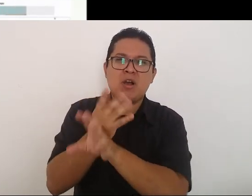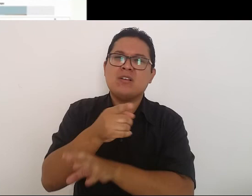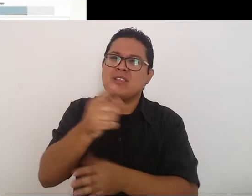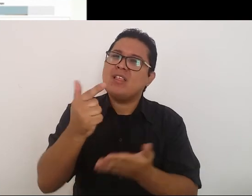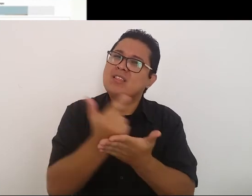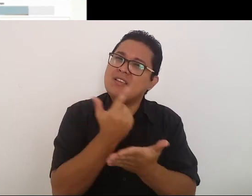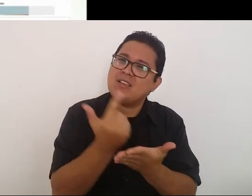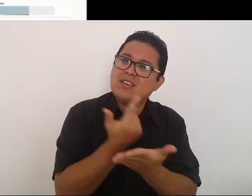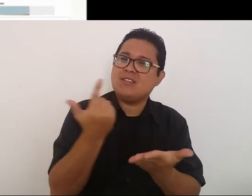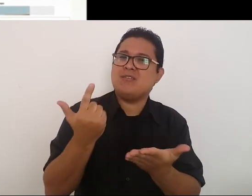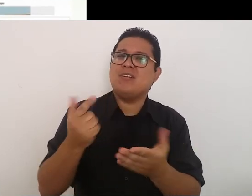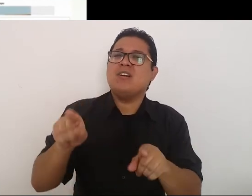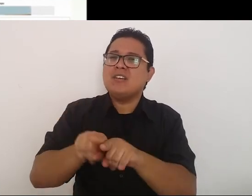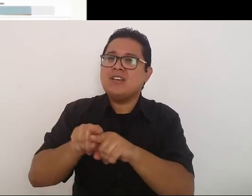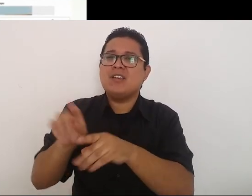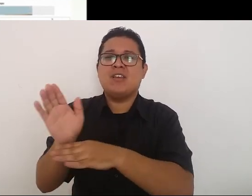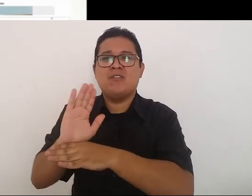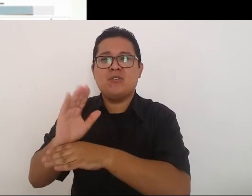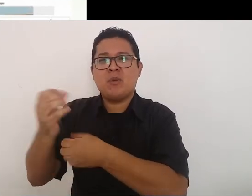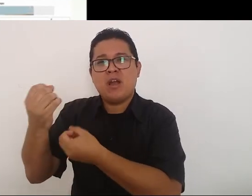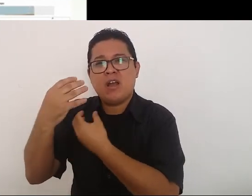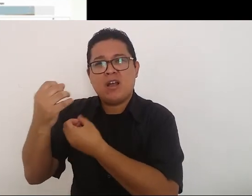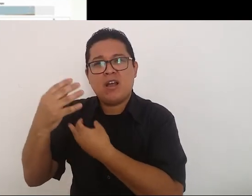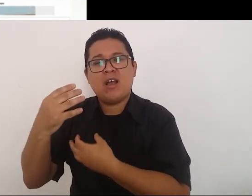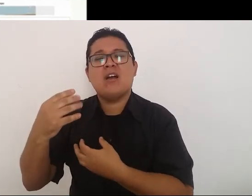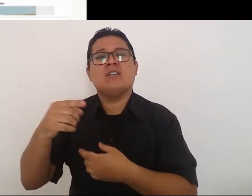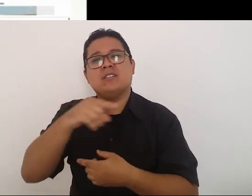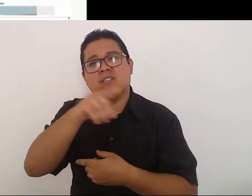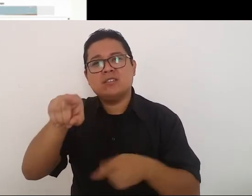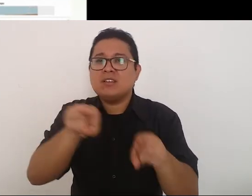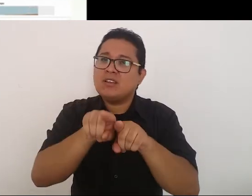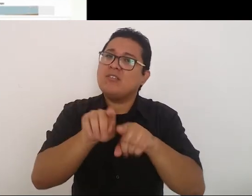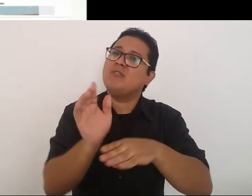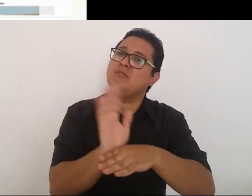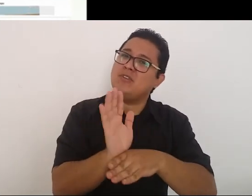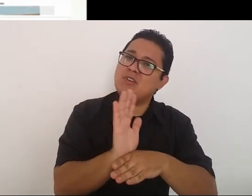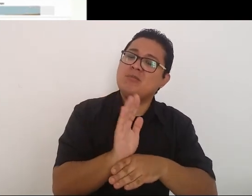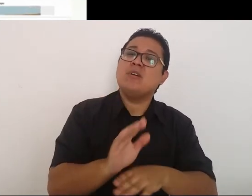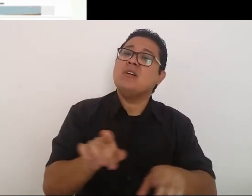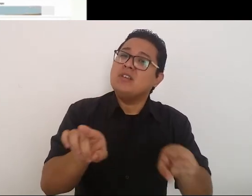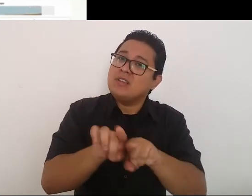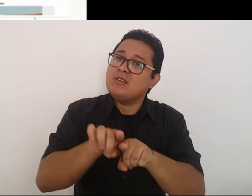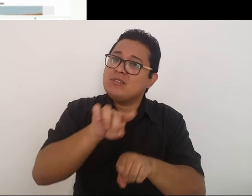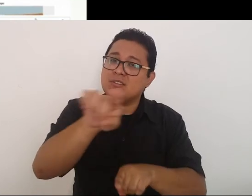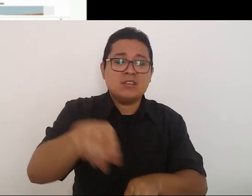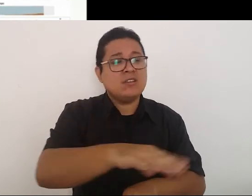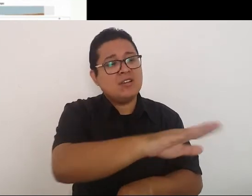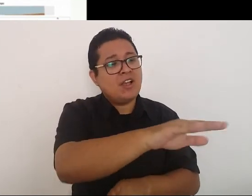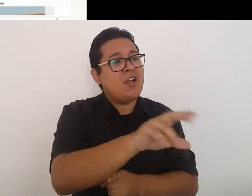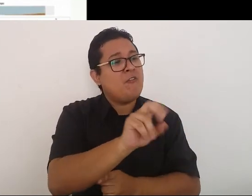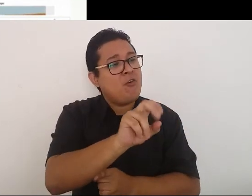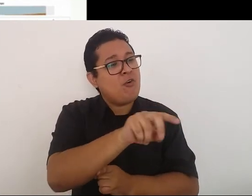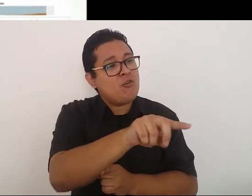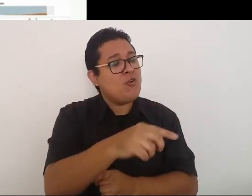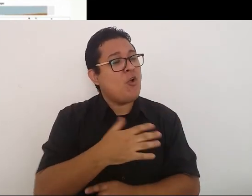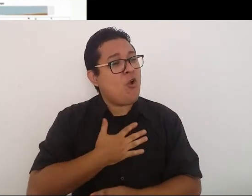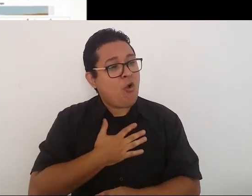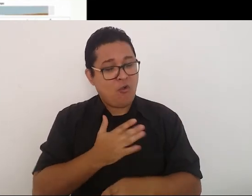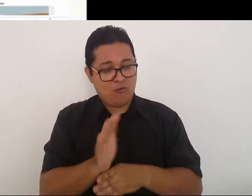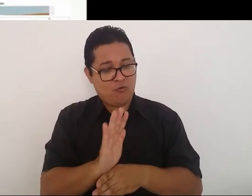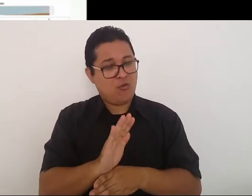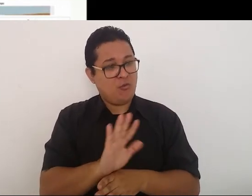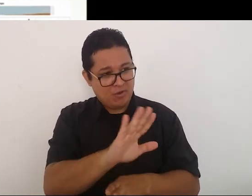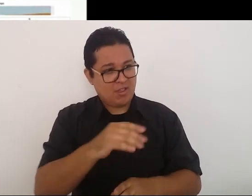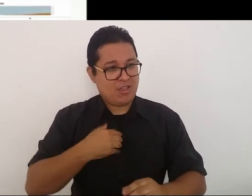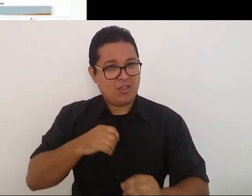assistam aulas, assistam filmes, façam a sua parte, indiquem para pessoas, vê um filme que você acha que sua avó vai gostar, que seu tio